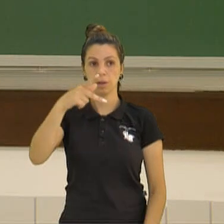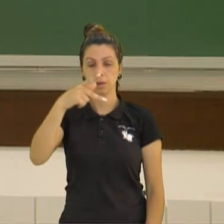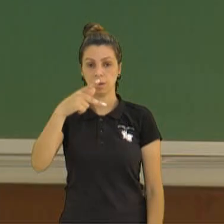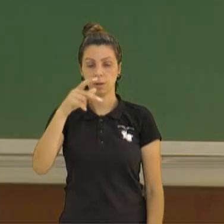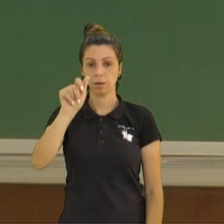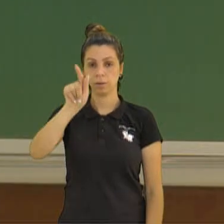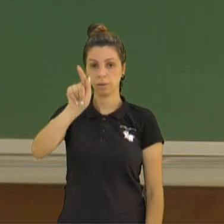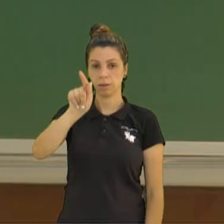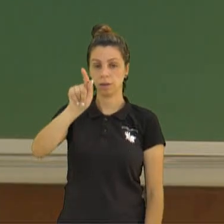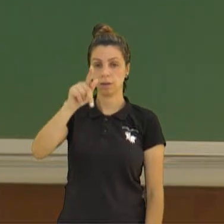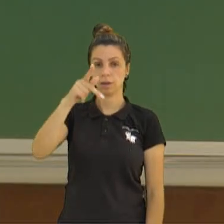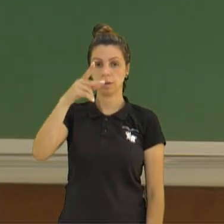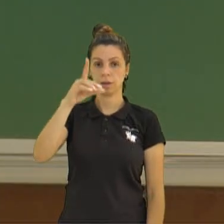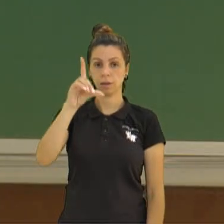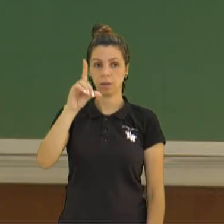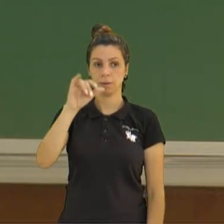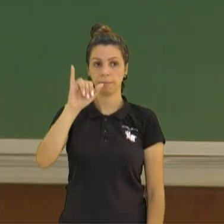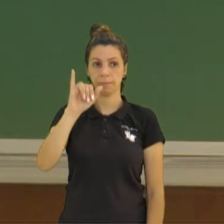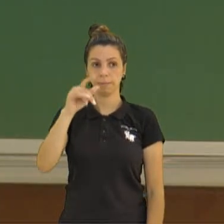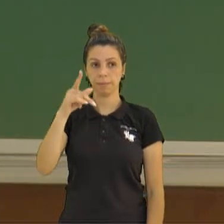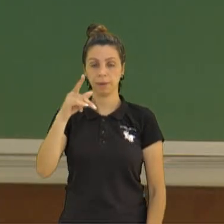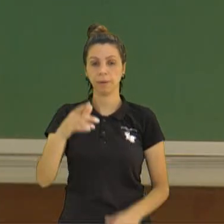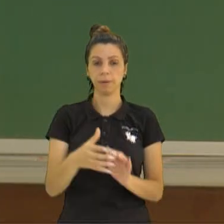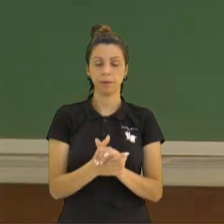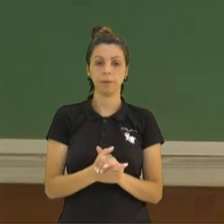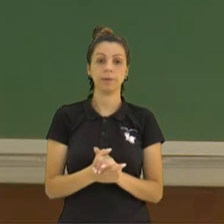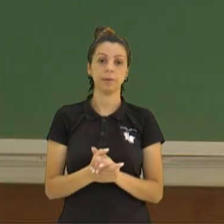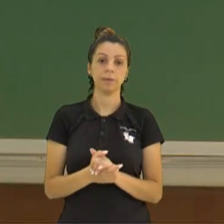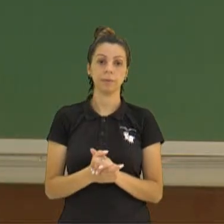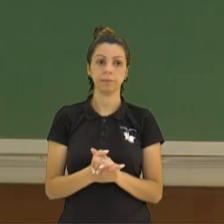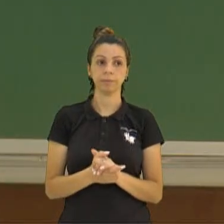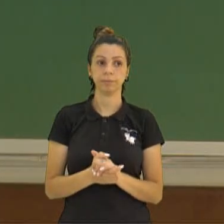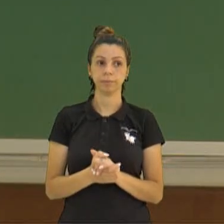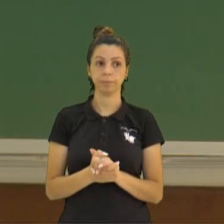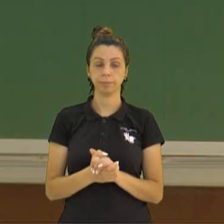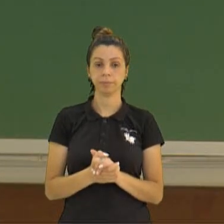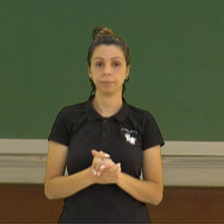quê? Grandezas diretamente proporcionais.